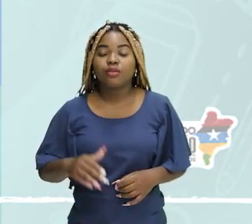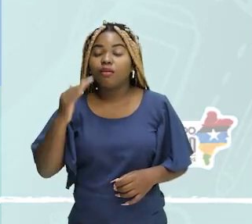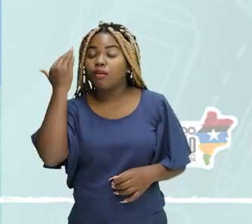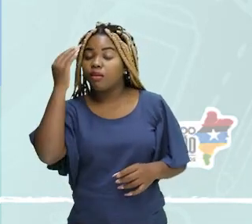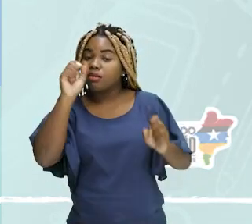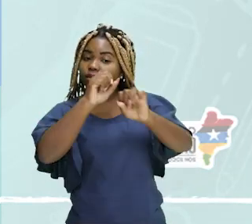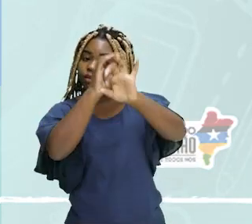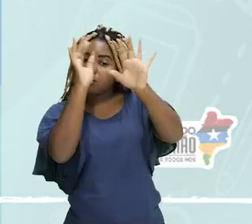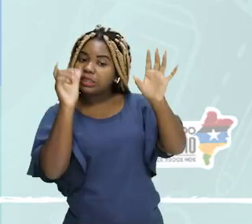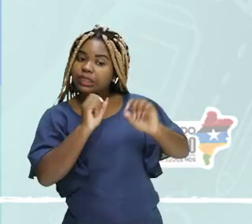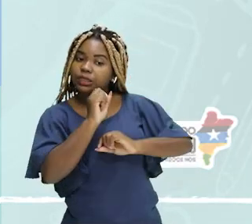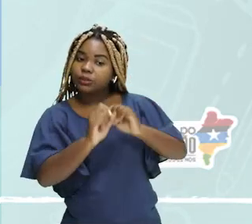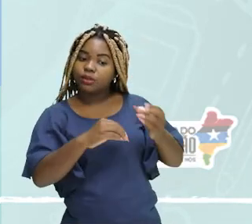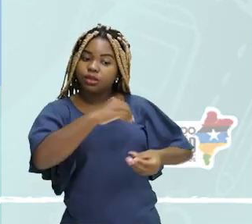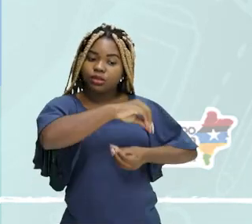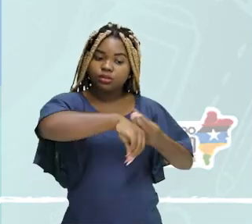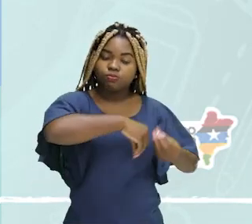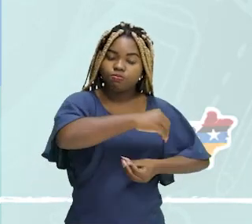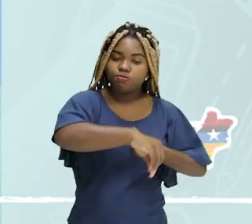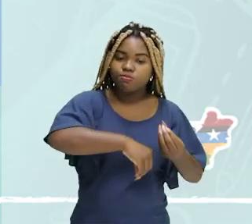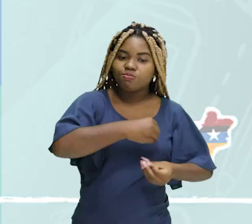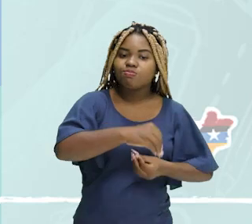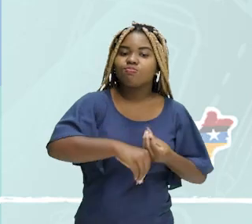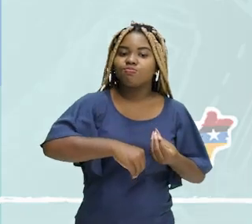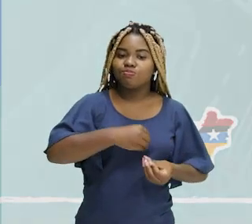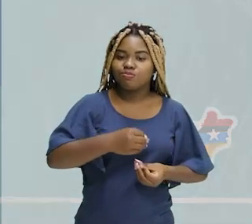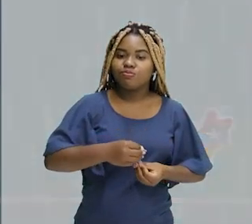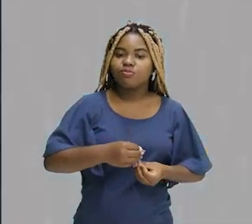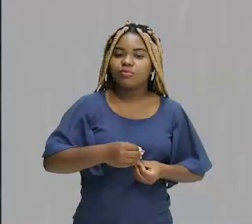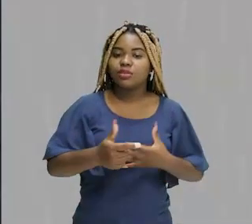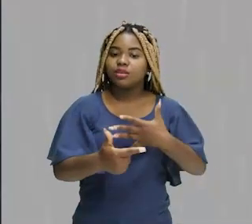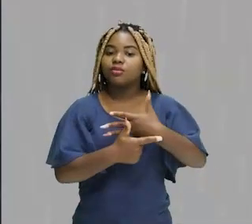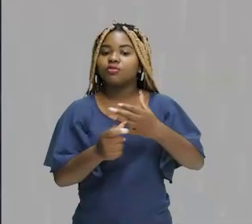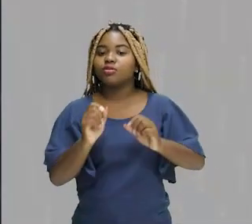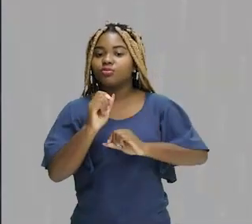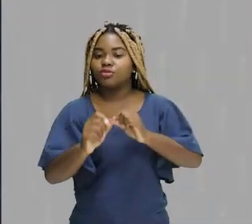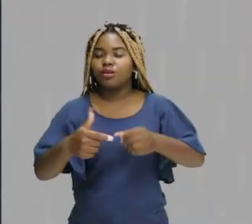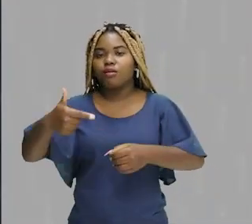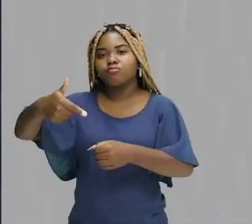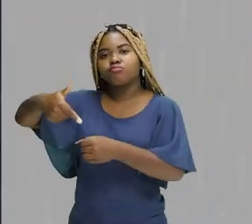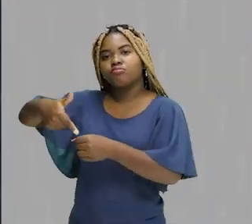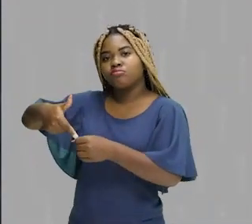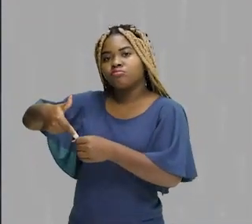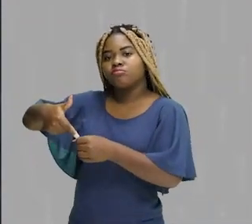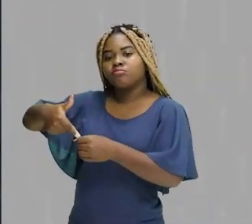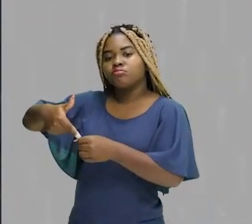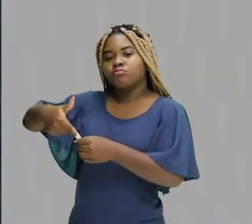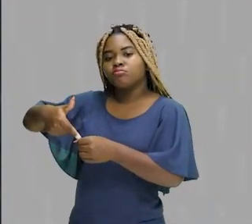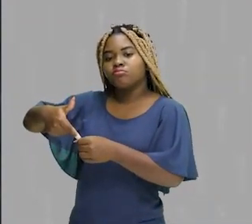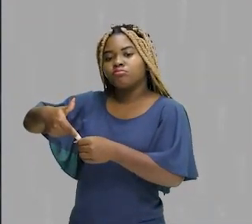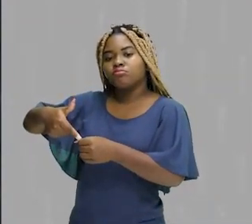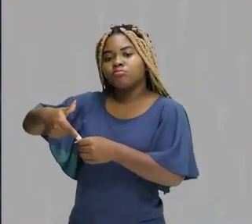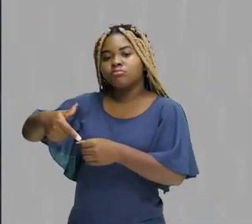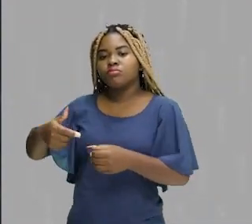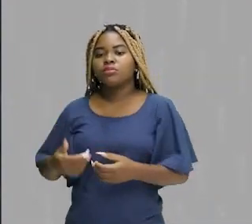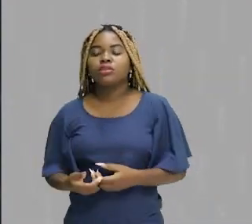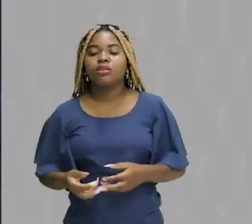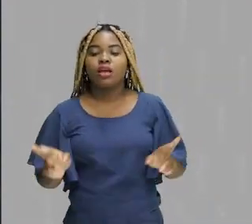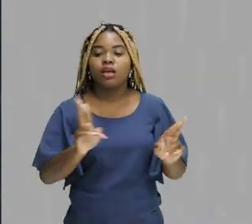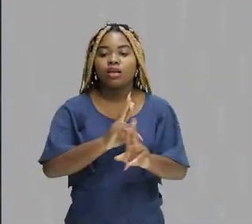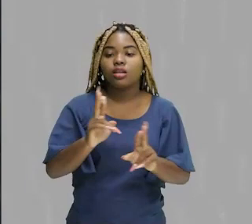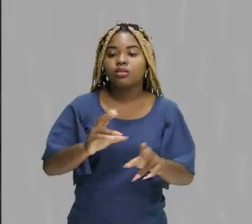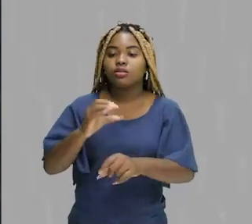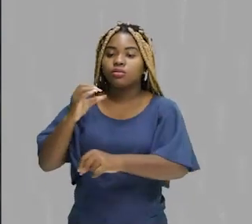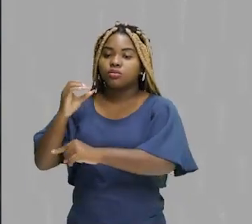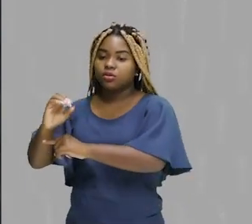entende que essa substância ela vai funcionar como um combustível. Ela vai reagir com o oxigênio e aí eu vou